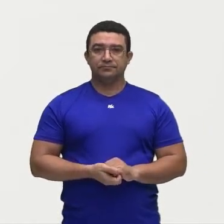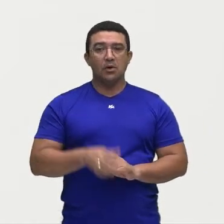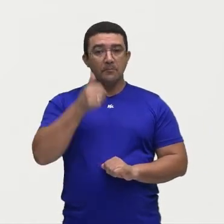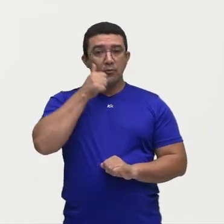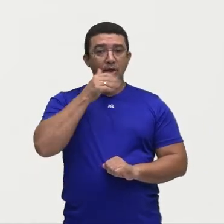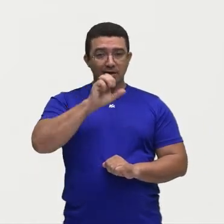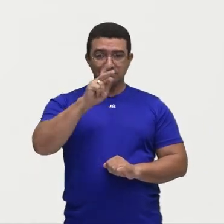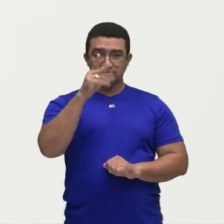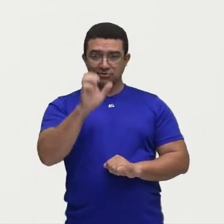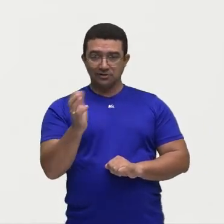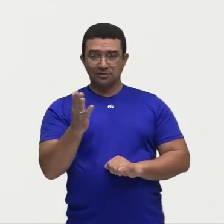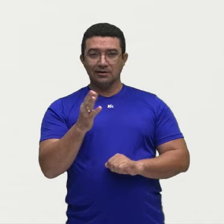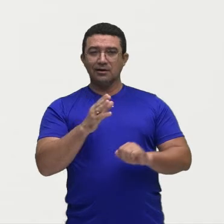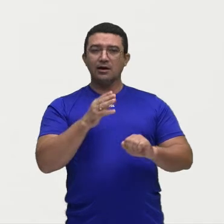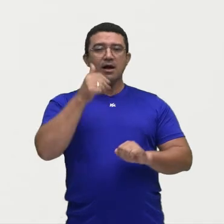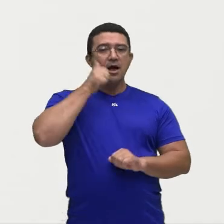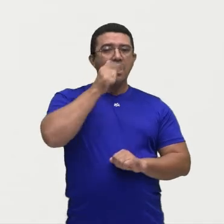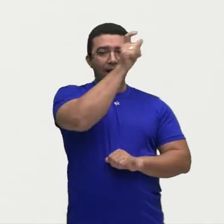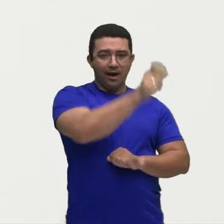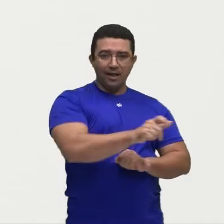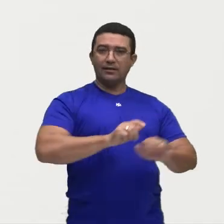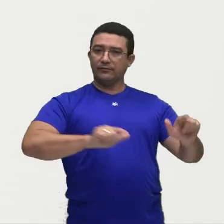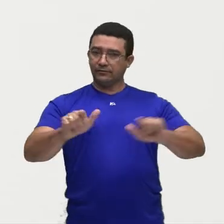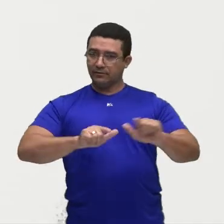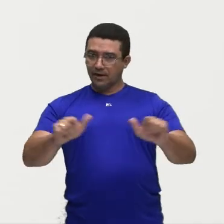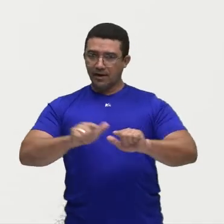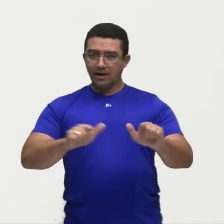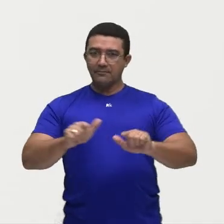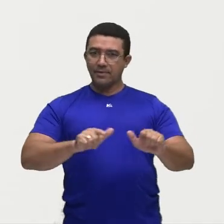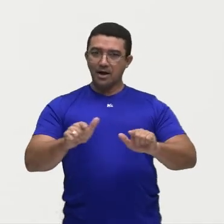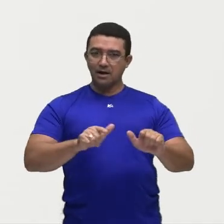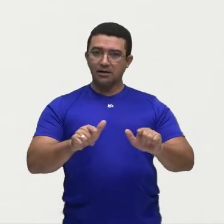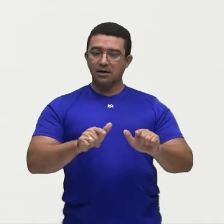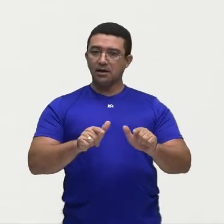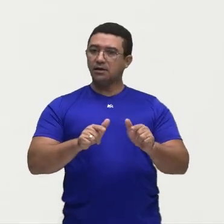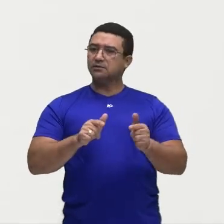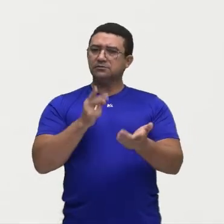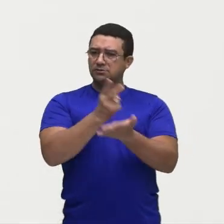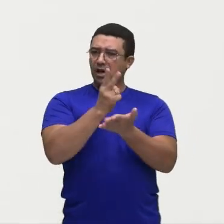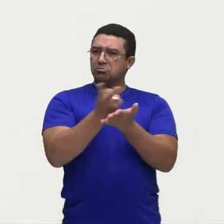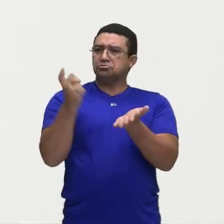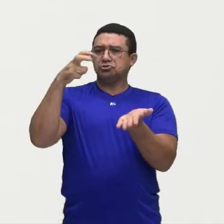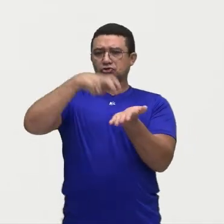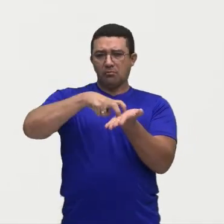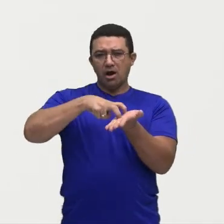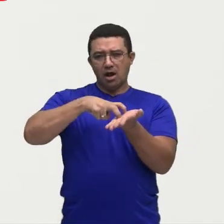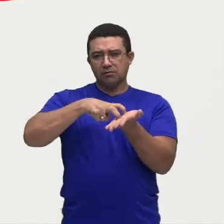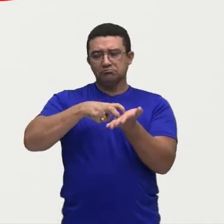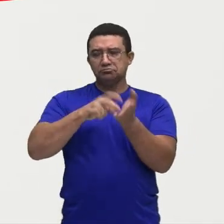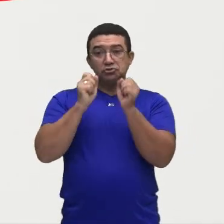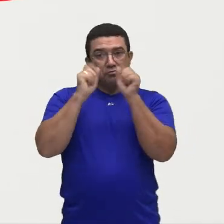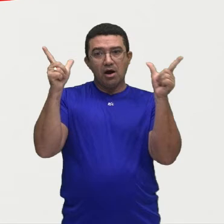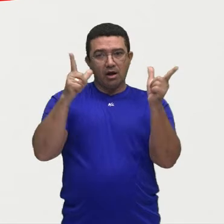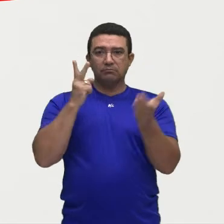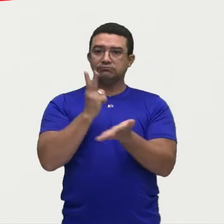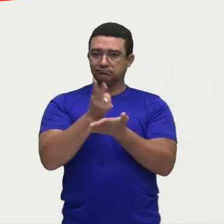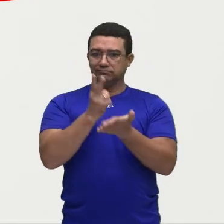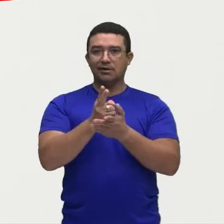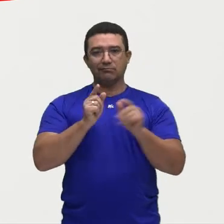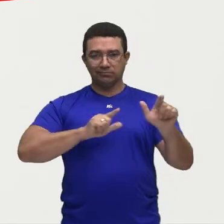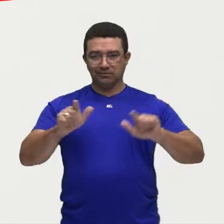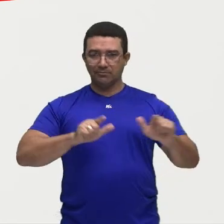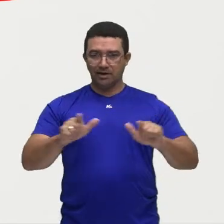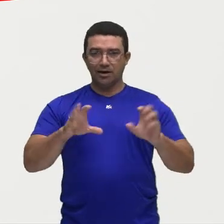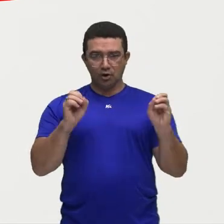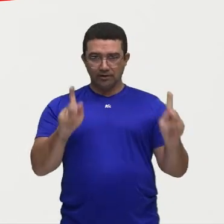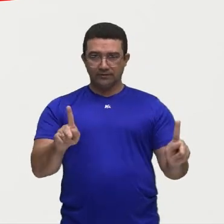She works only in the mornings. Ela trabalha apenas pela parte da manhã. Esse é o horário dela, in the mornings. Tudo